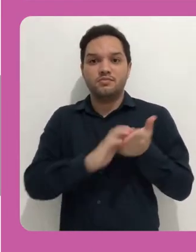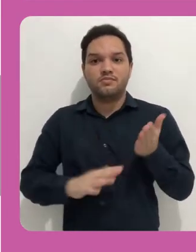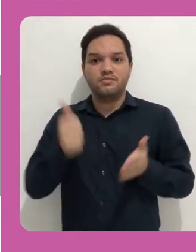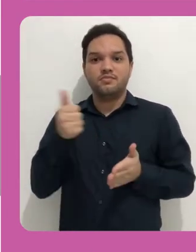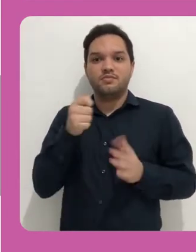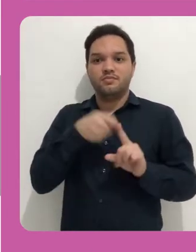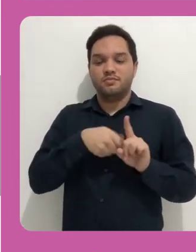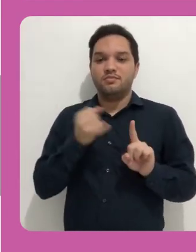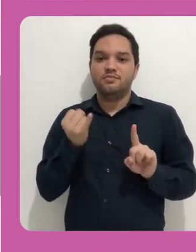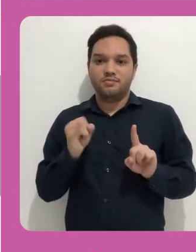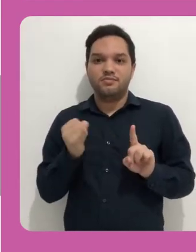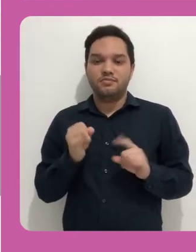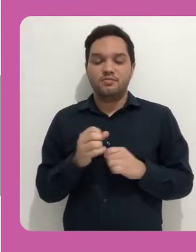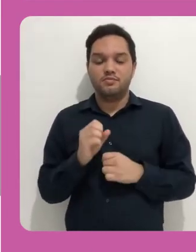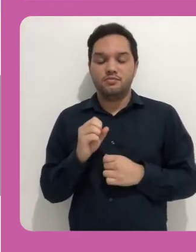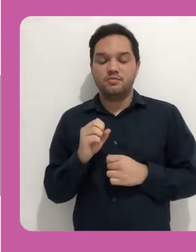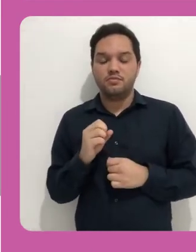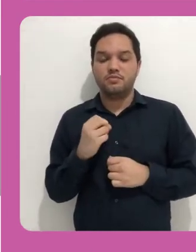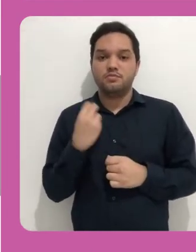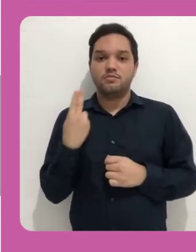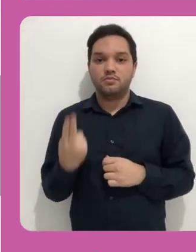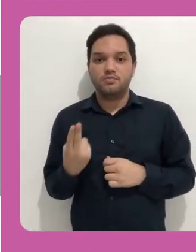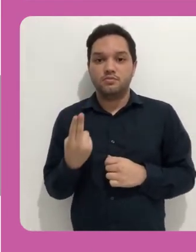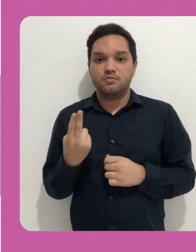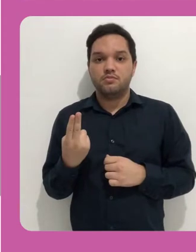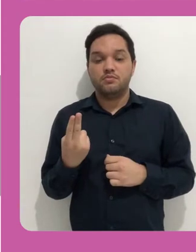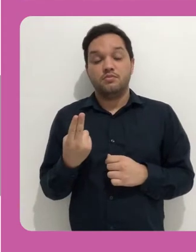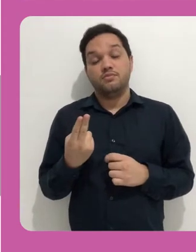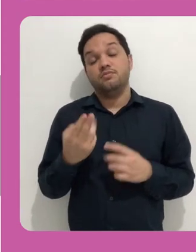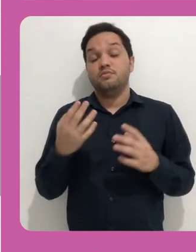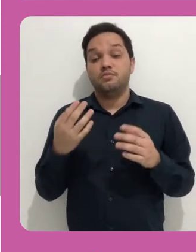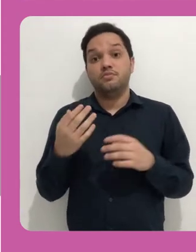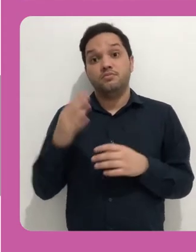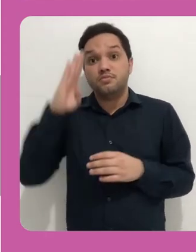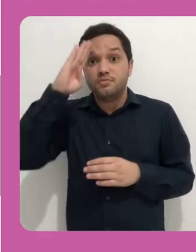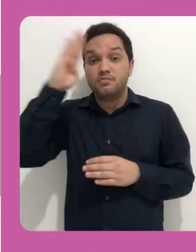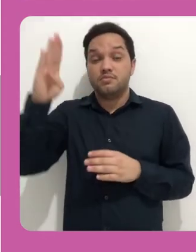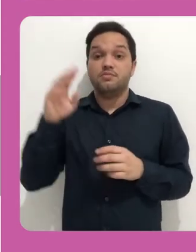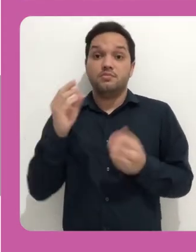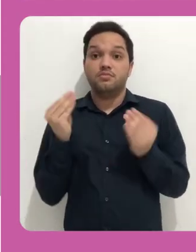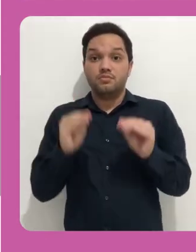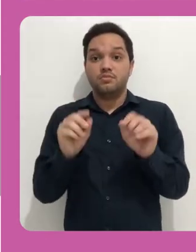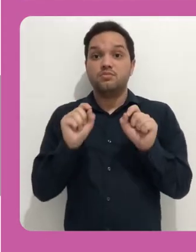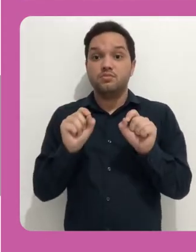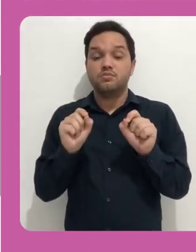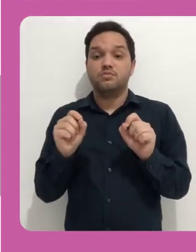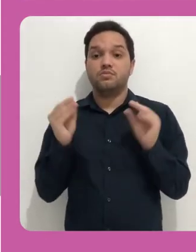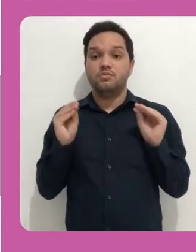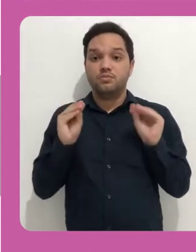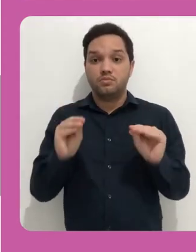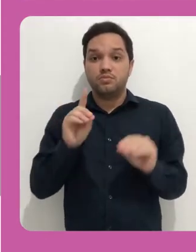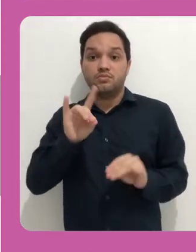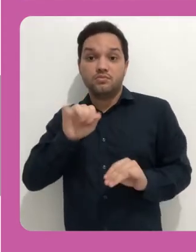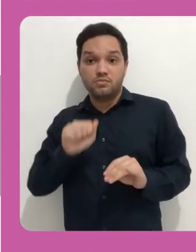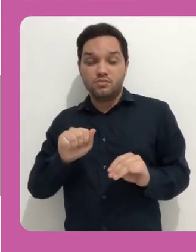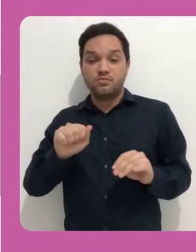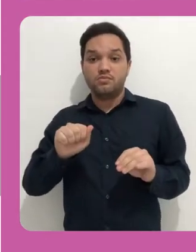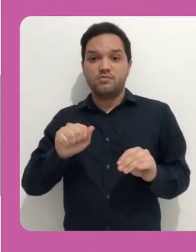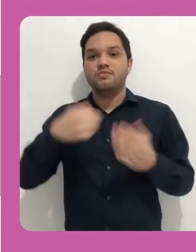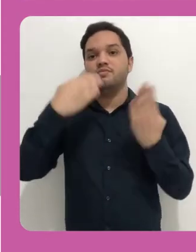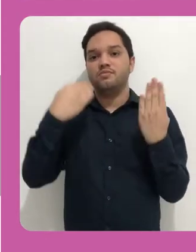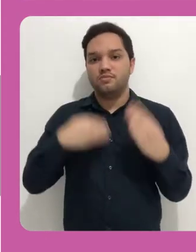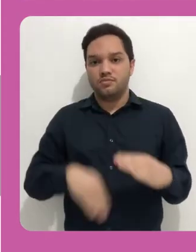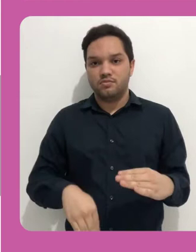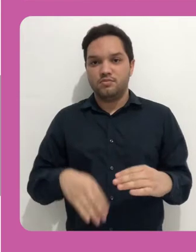é que você coloque aqui, por exemplo, a data da avaliação. Então, o aluno sabe que isso é referente